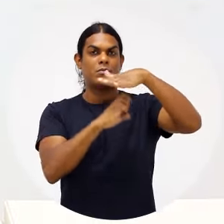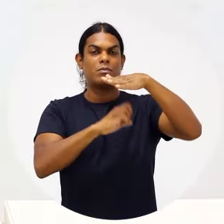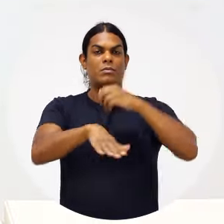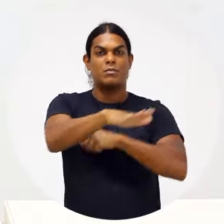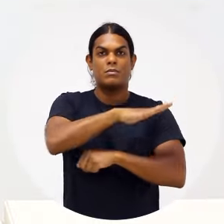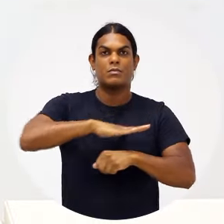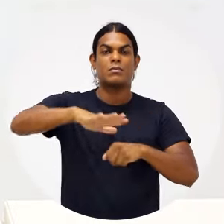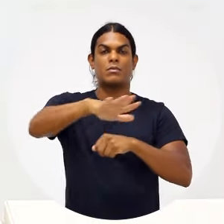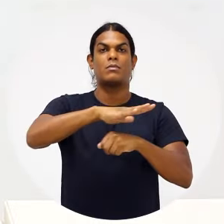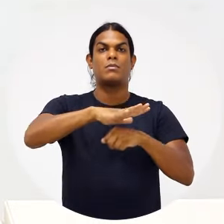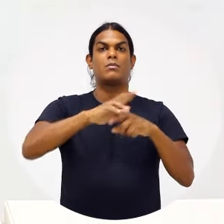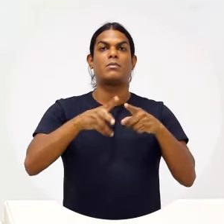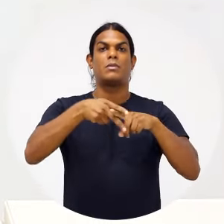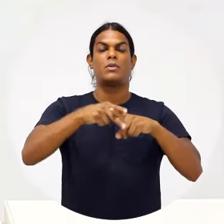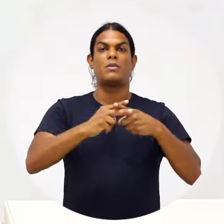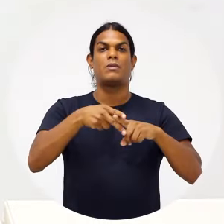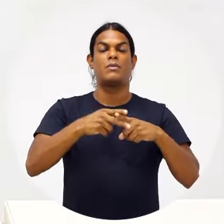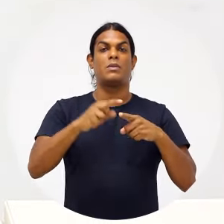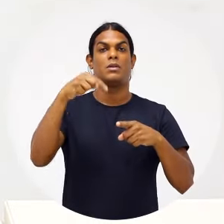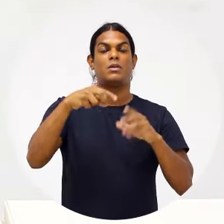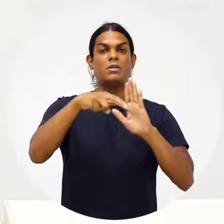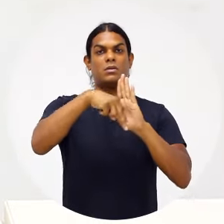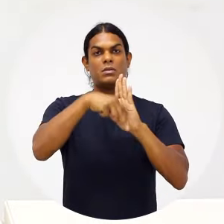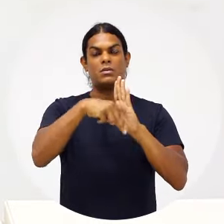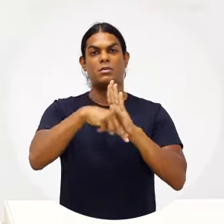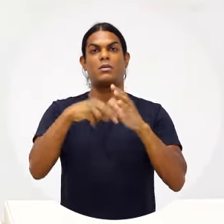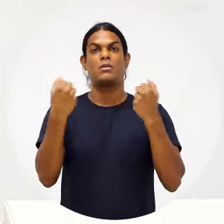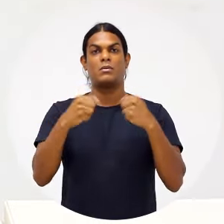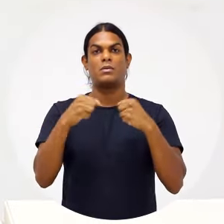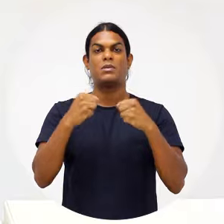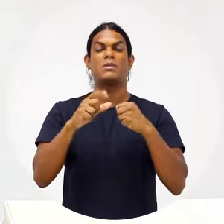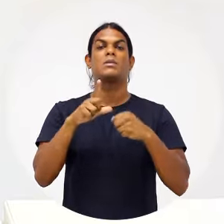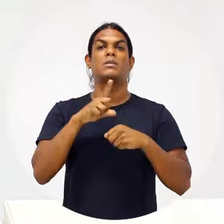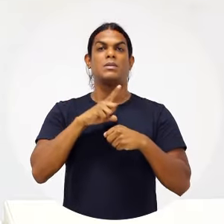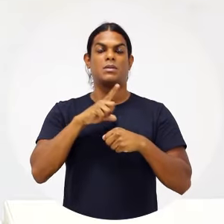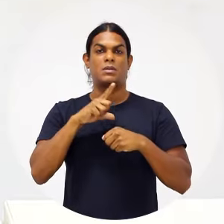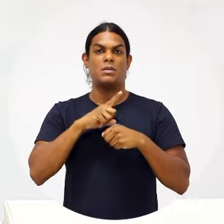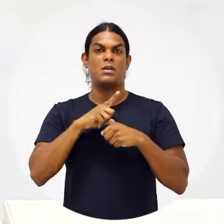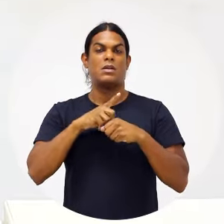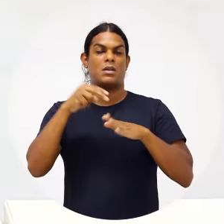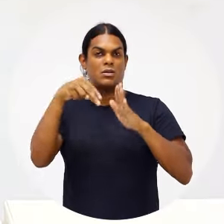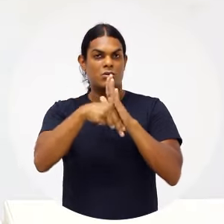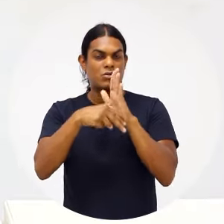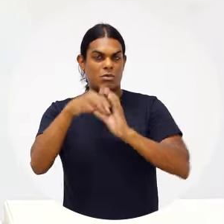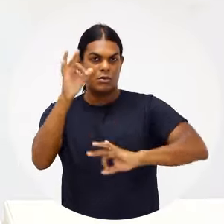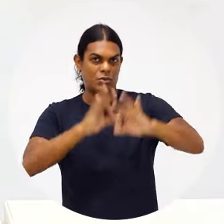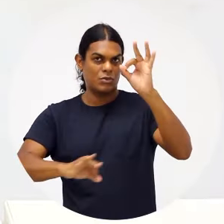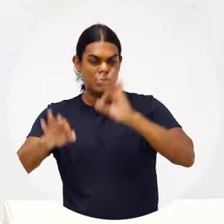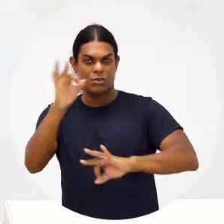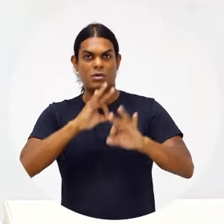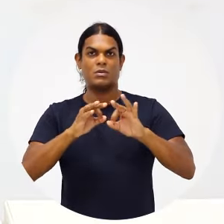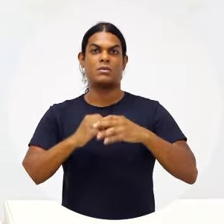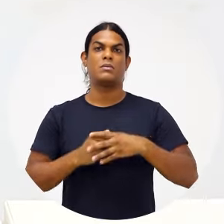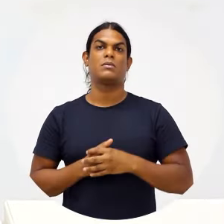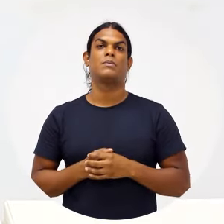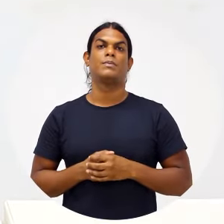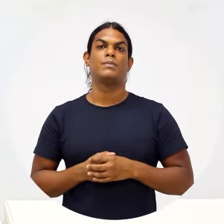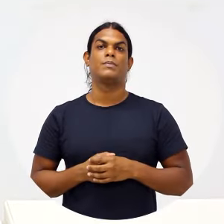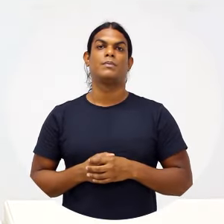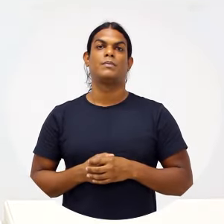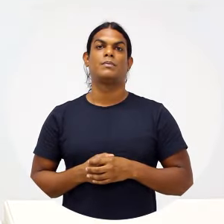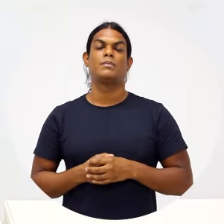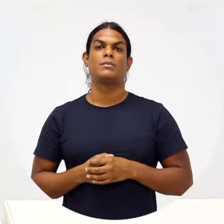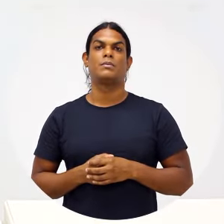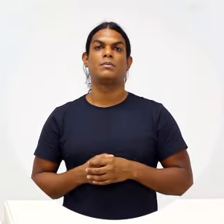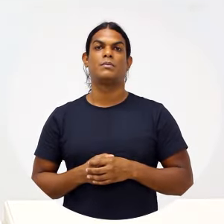ser dimensionado de acordo com o grau de risco da oficina mecânica e não de venda de